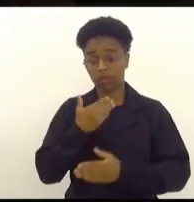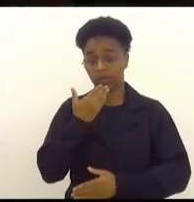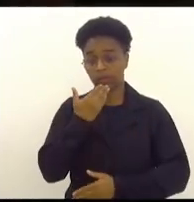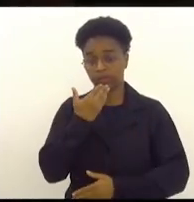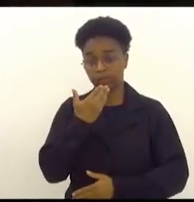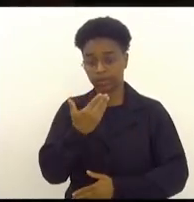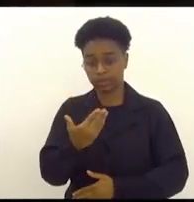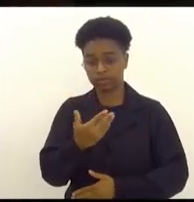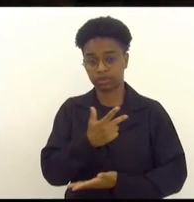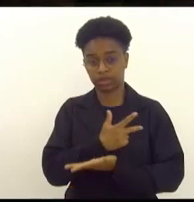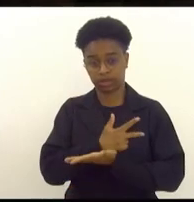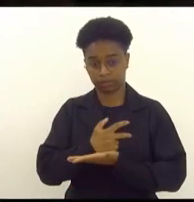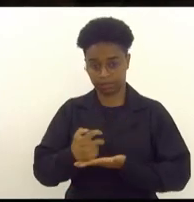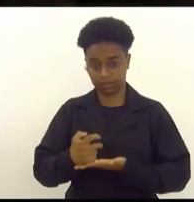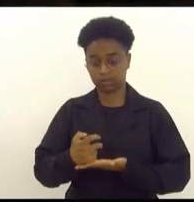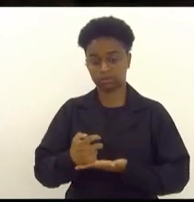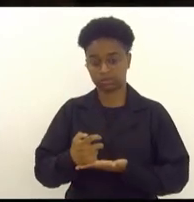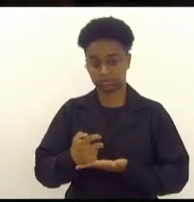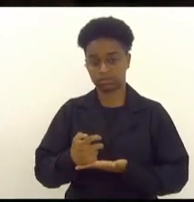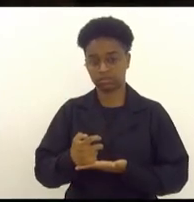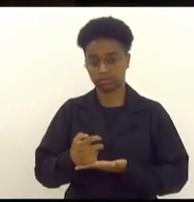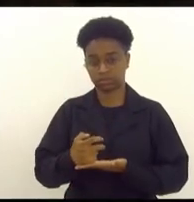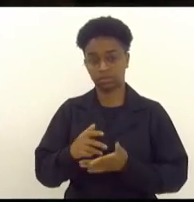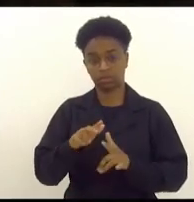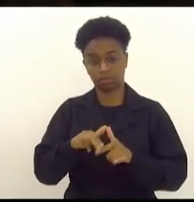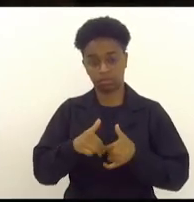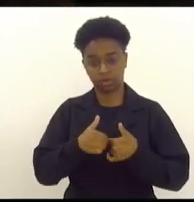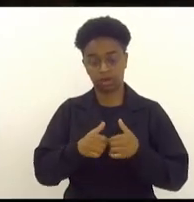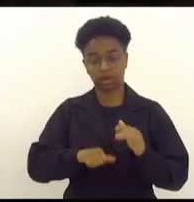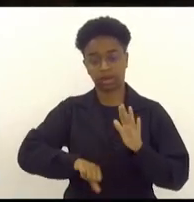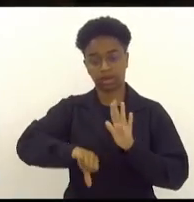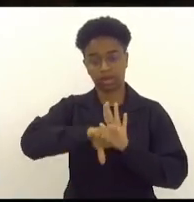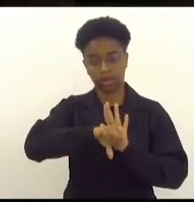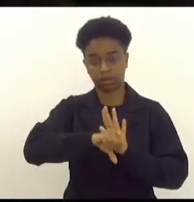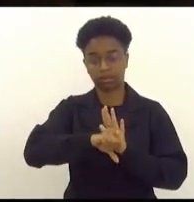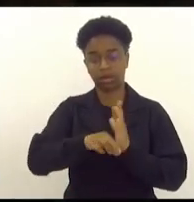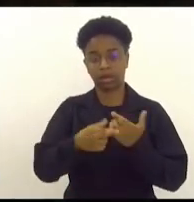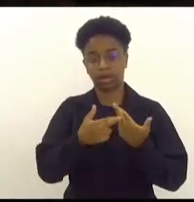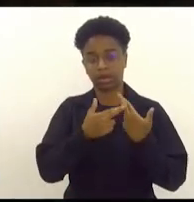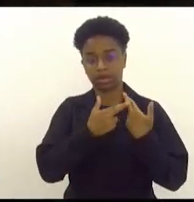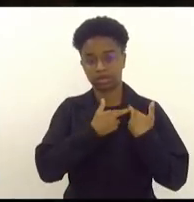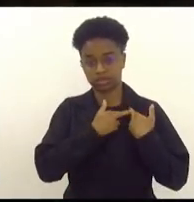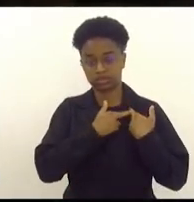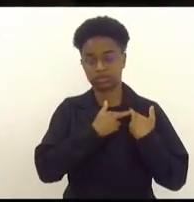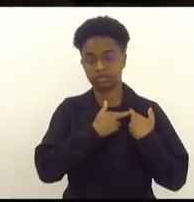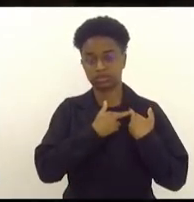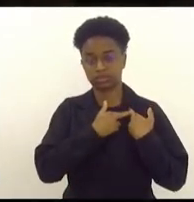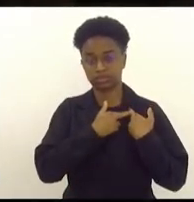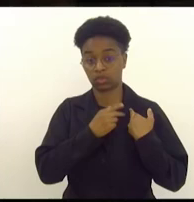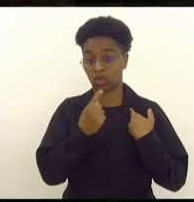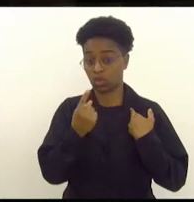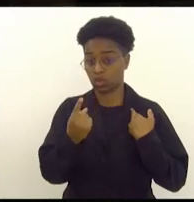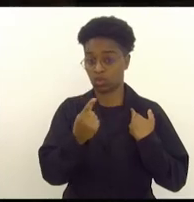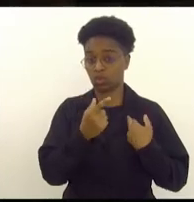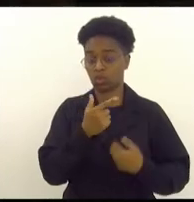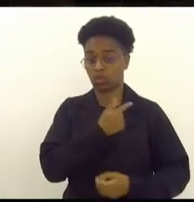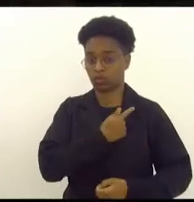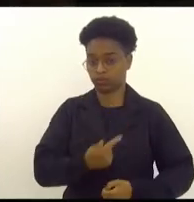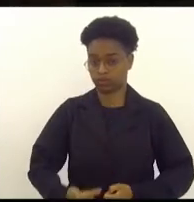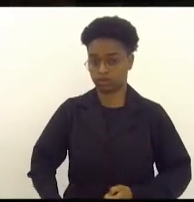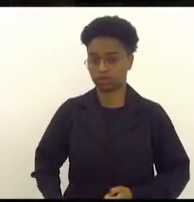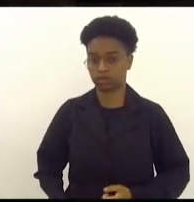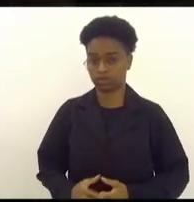pedido de impeachment por crime de responsabilidade de um governador